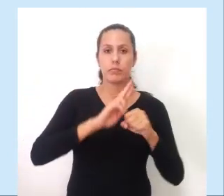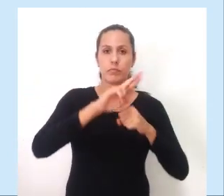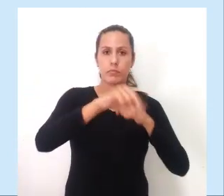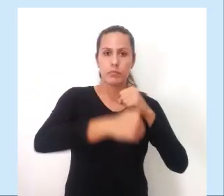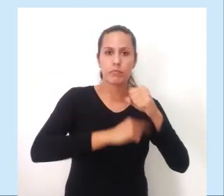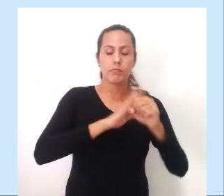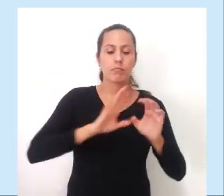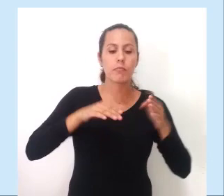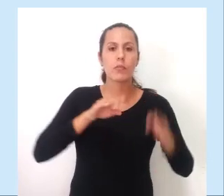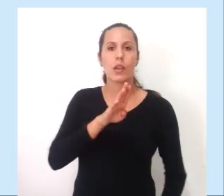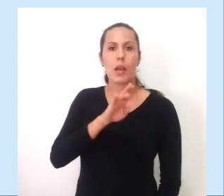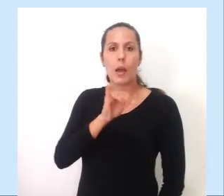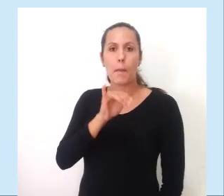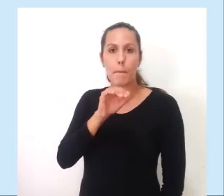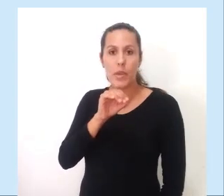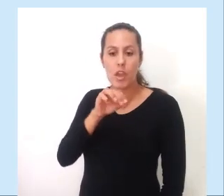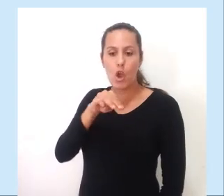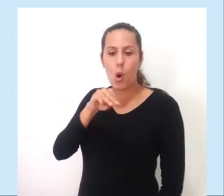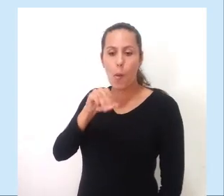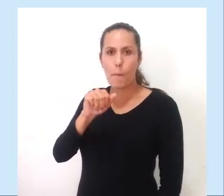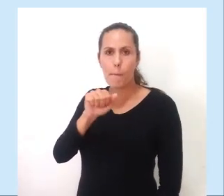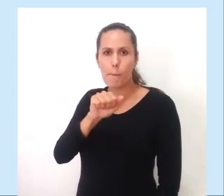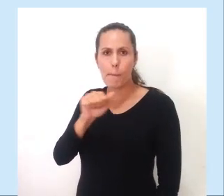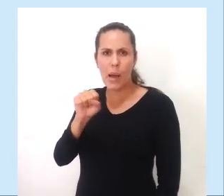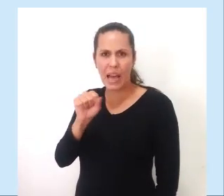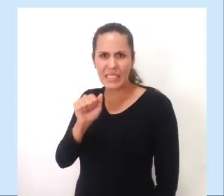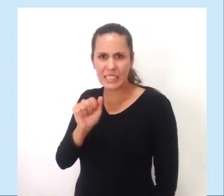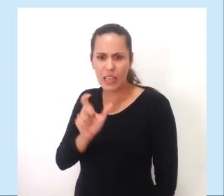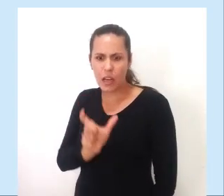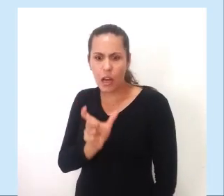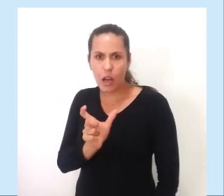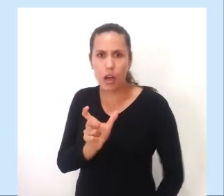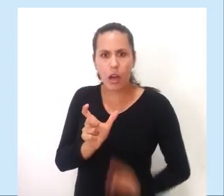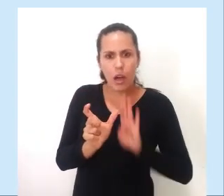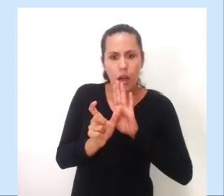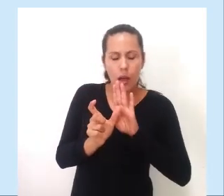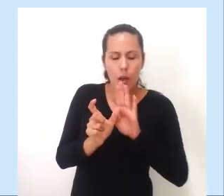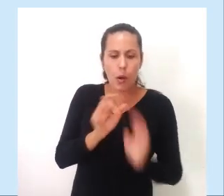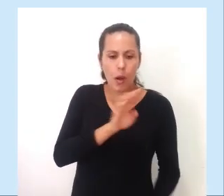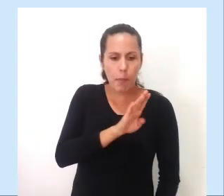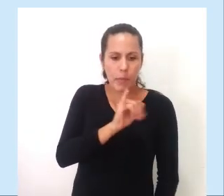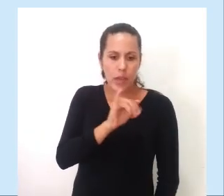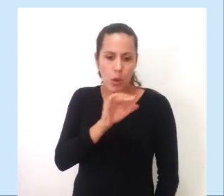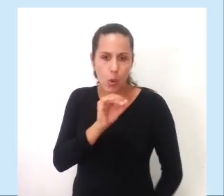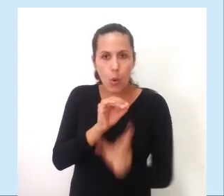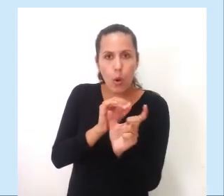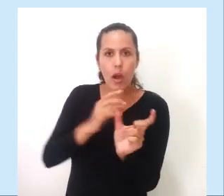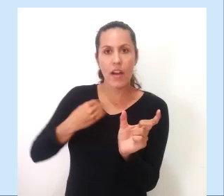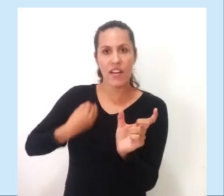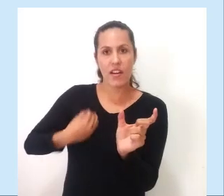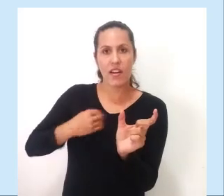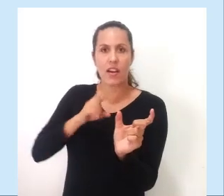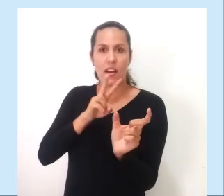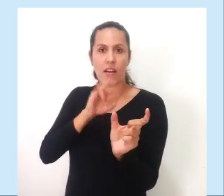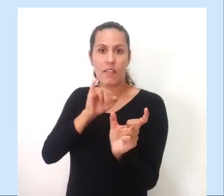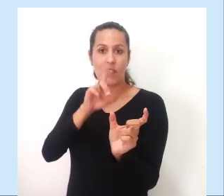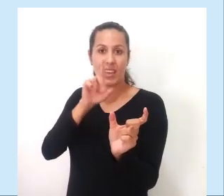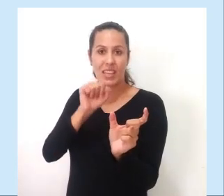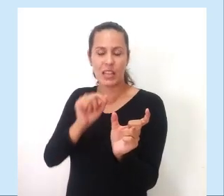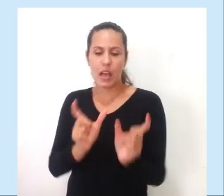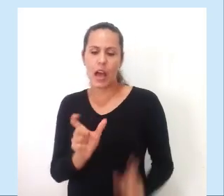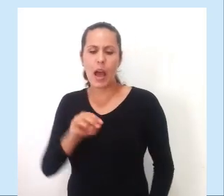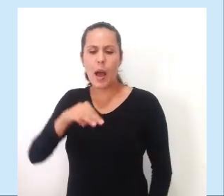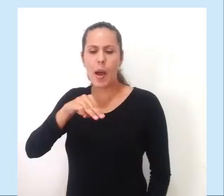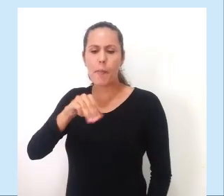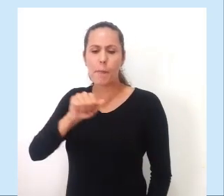gente tem como fonte renovável biomassa. Eita, bio,